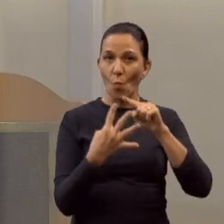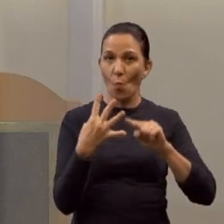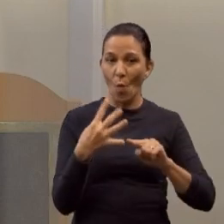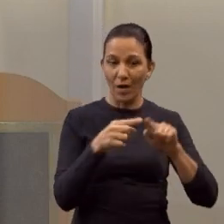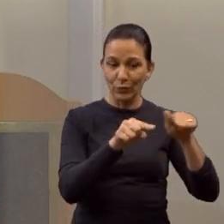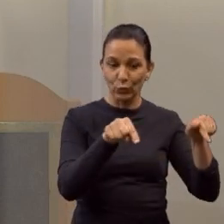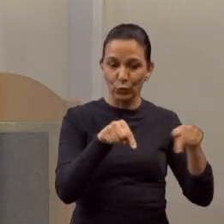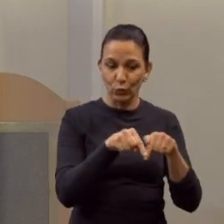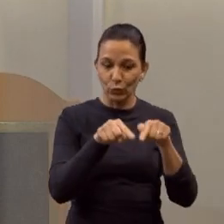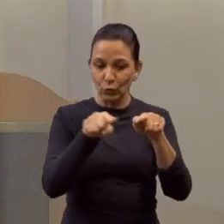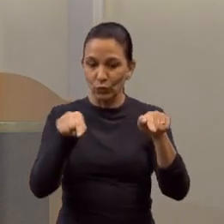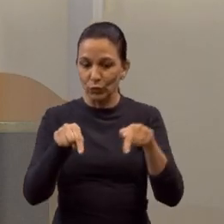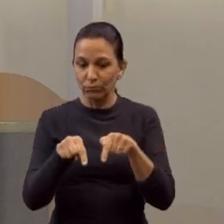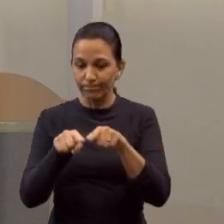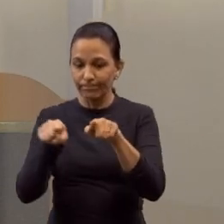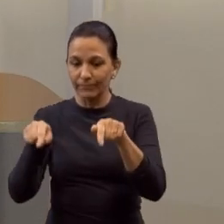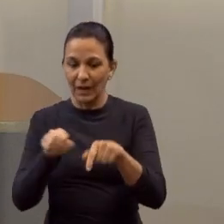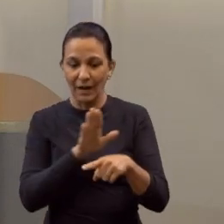4 consultórios,